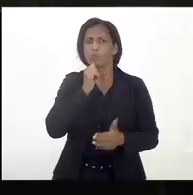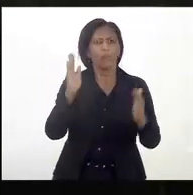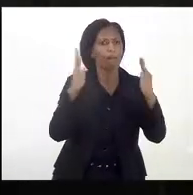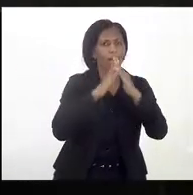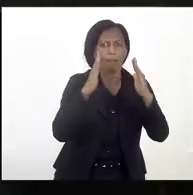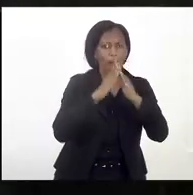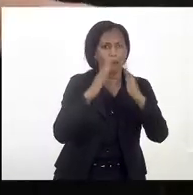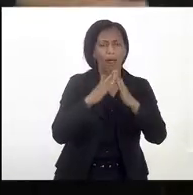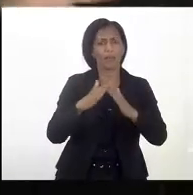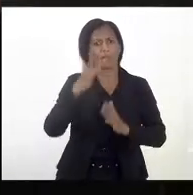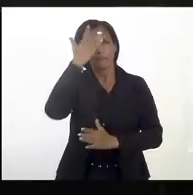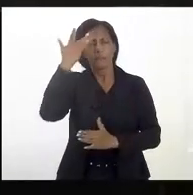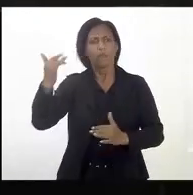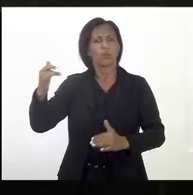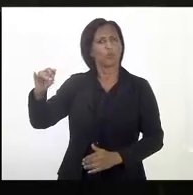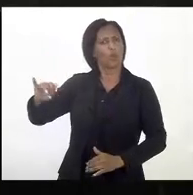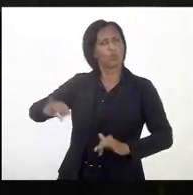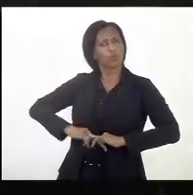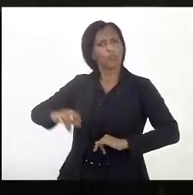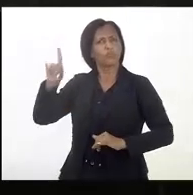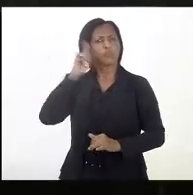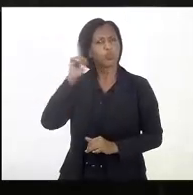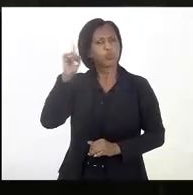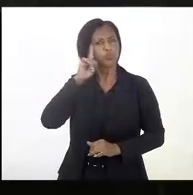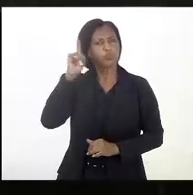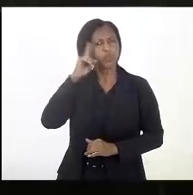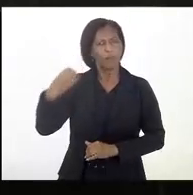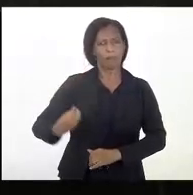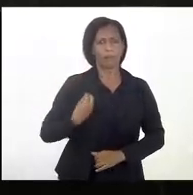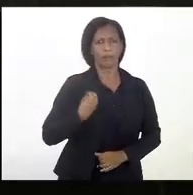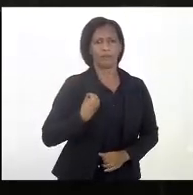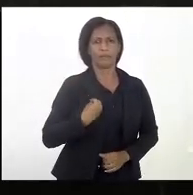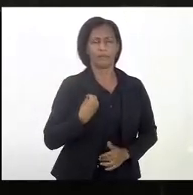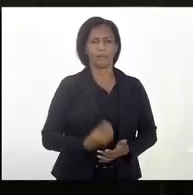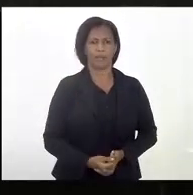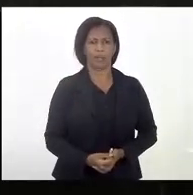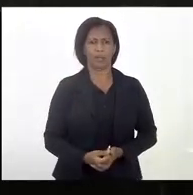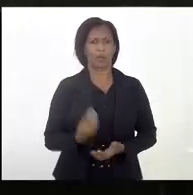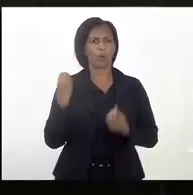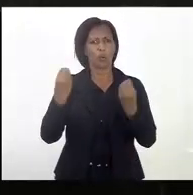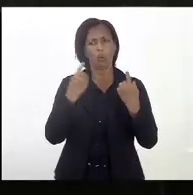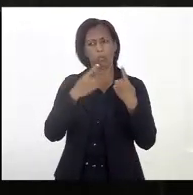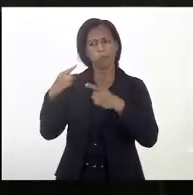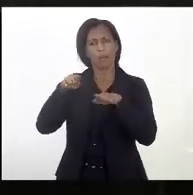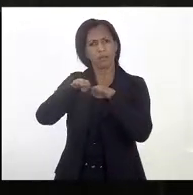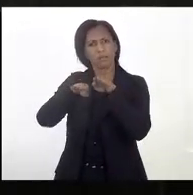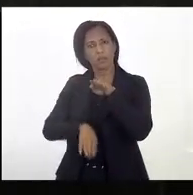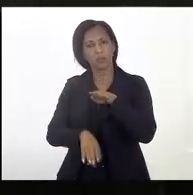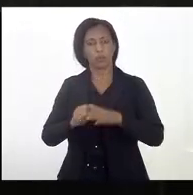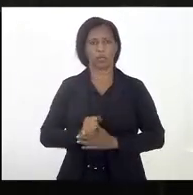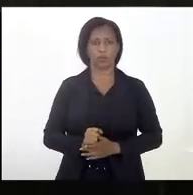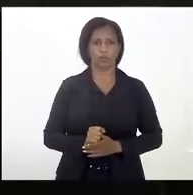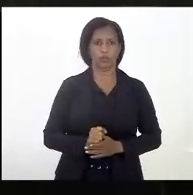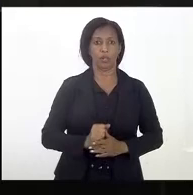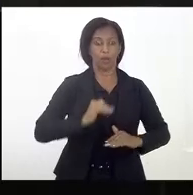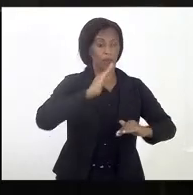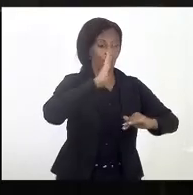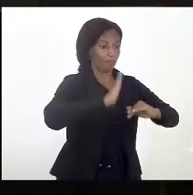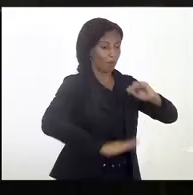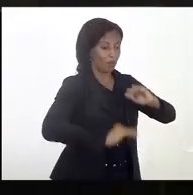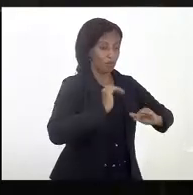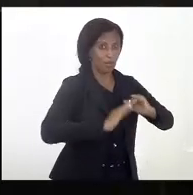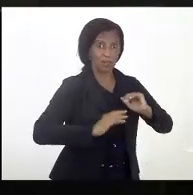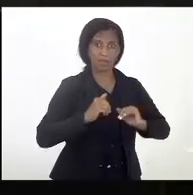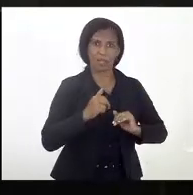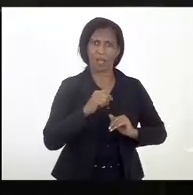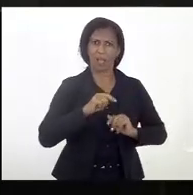tema de morar com a gente sofrendo todo dia para sobreviver ou enfrentar a desigualdade profissionalizar o serviço como